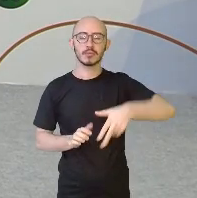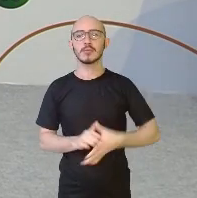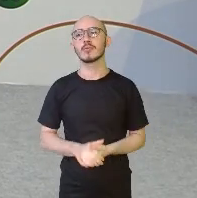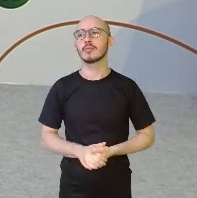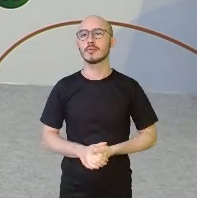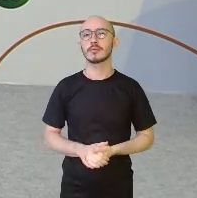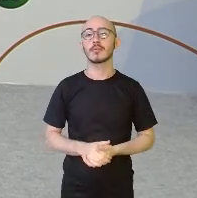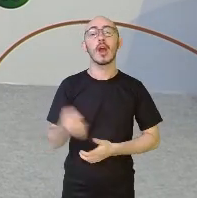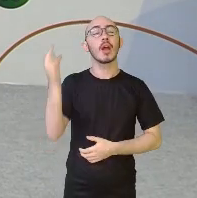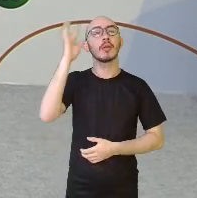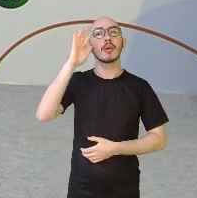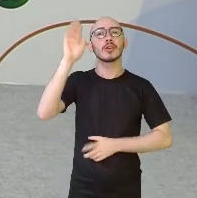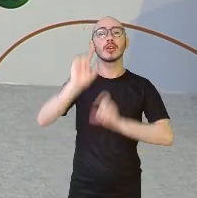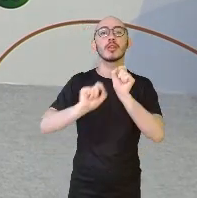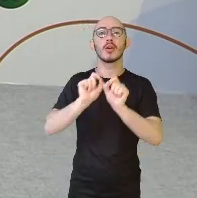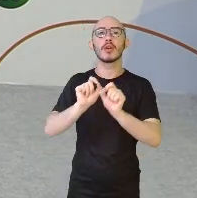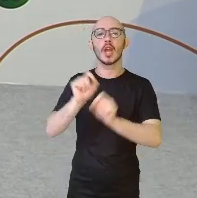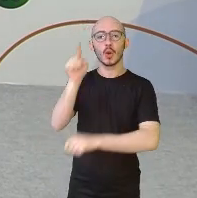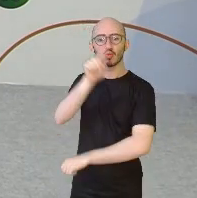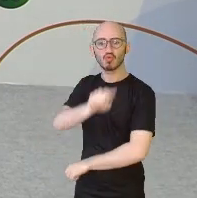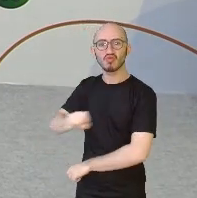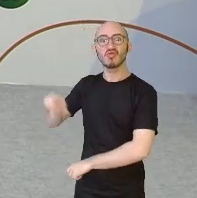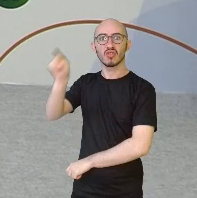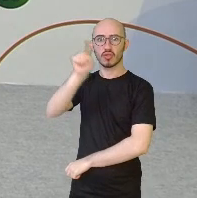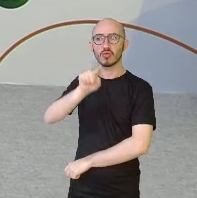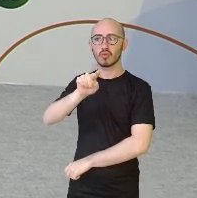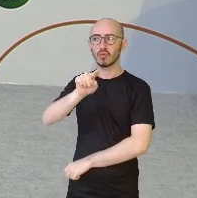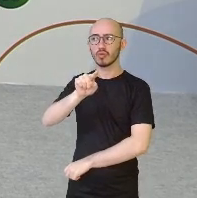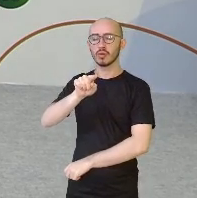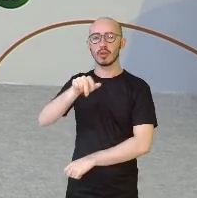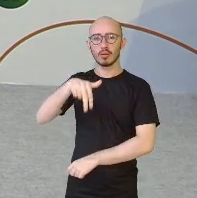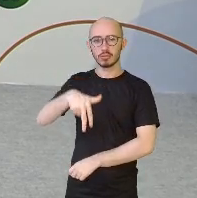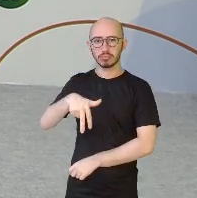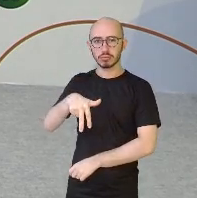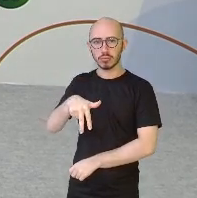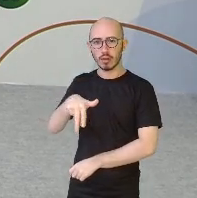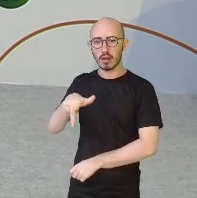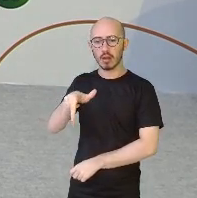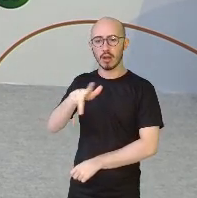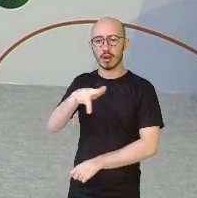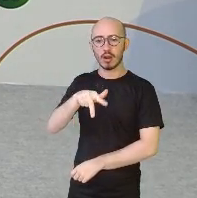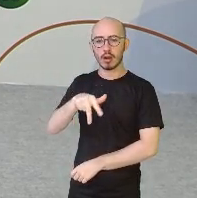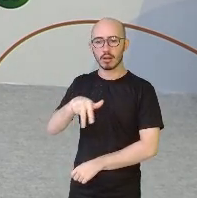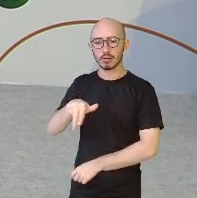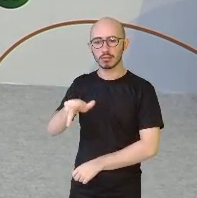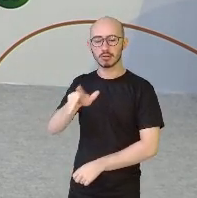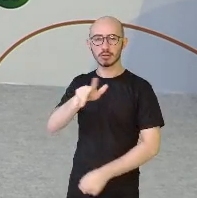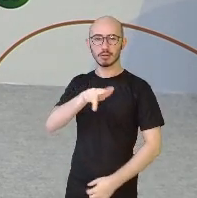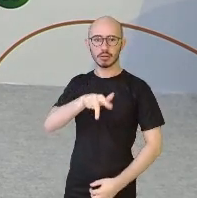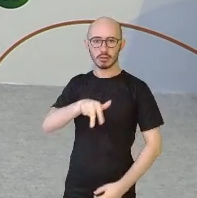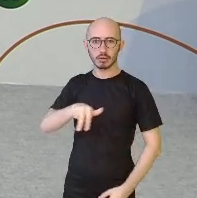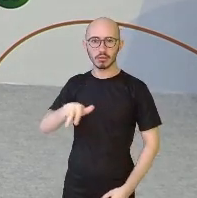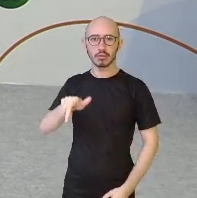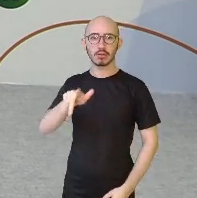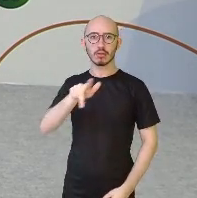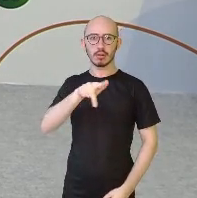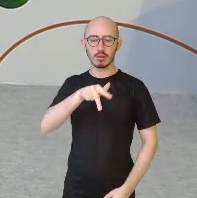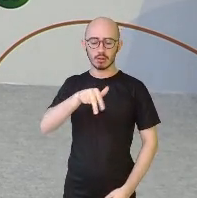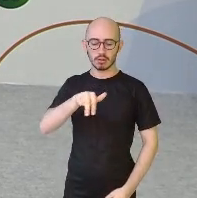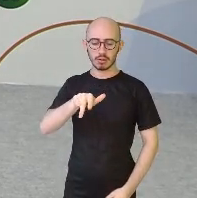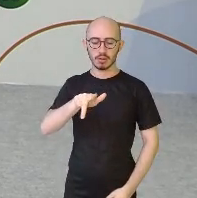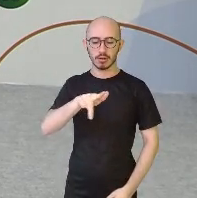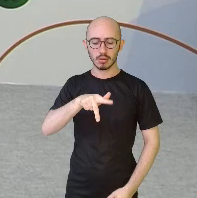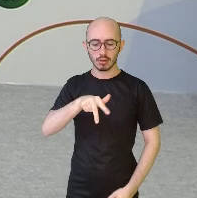um círculo no ar. Então assim, ó, está desenhando um círculo, ó. Desenhou um círculo com